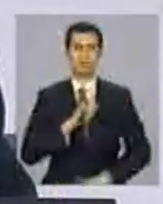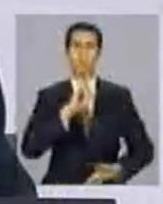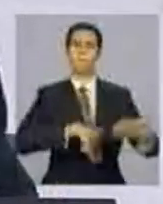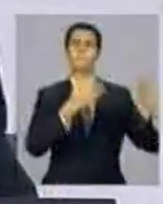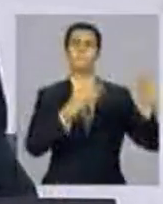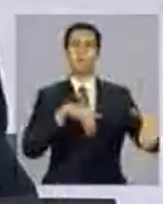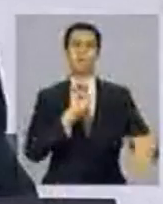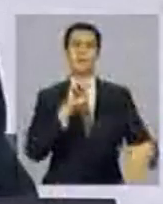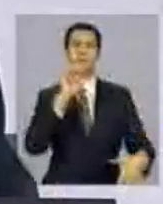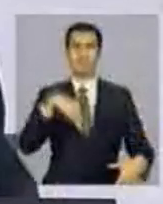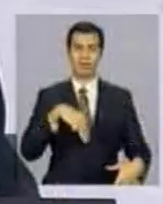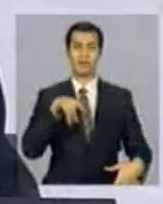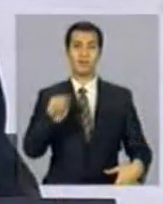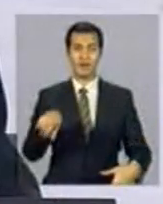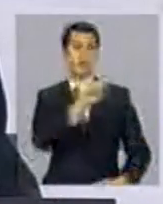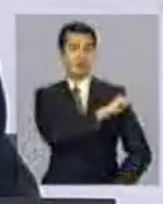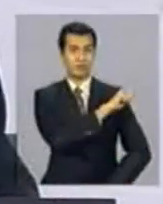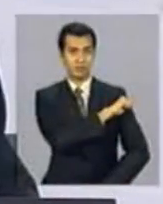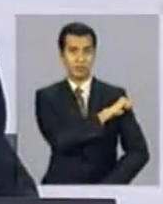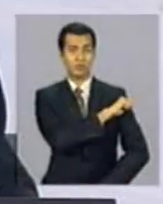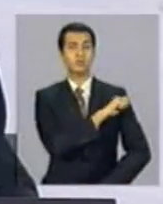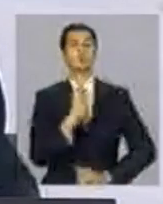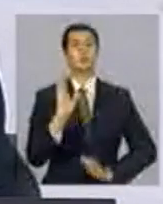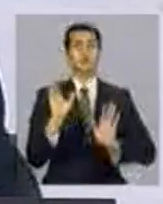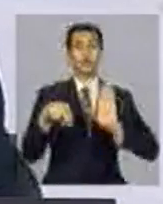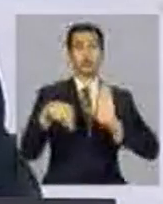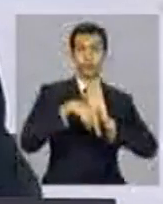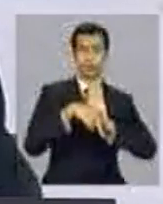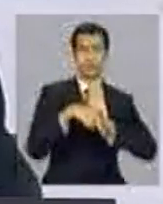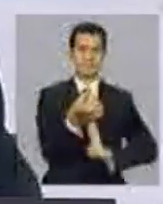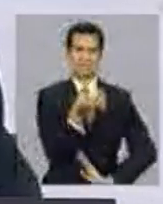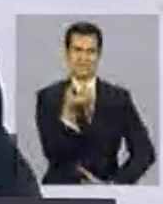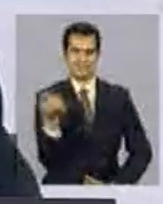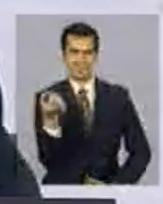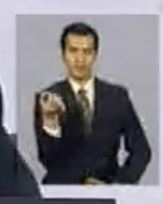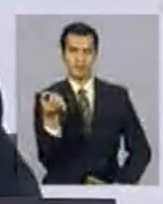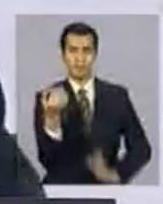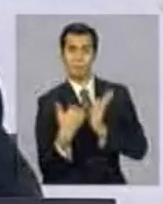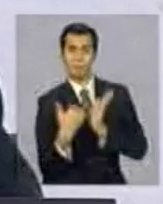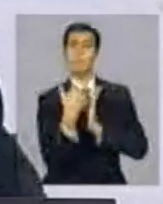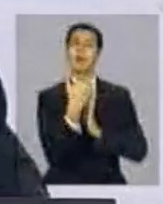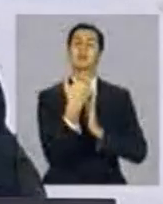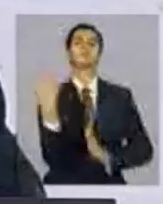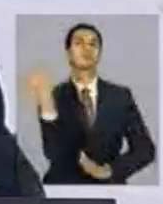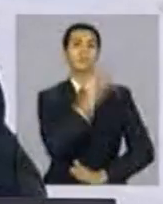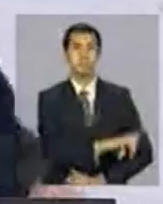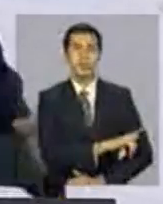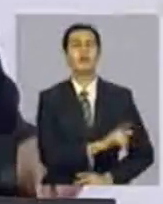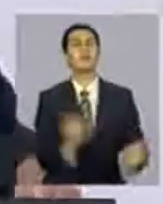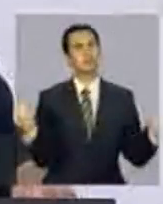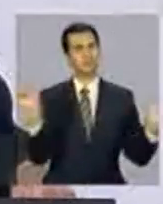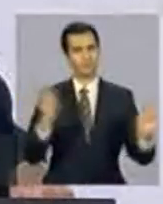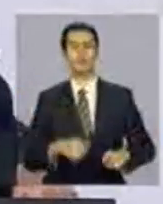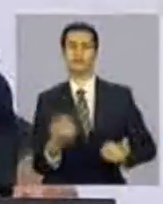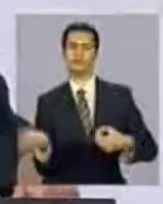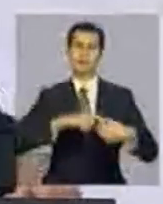pontos do Enem e que queiram se preparar para ir ao exterior.